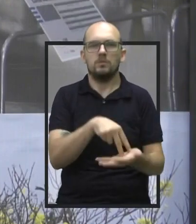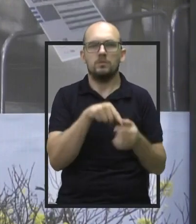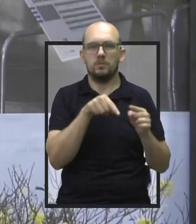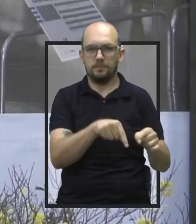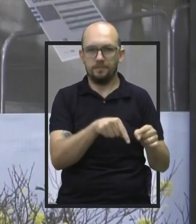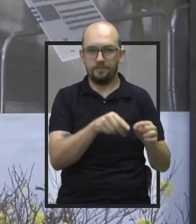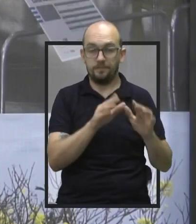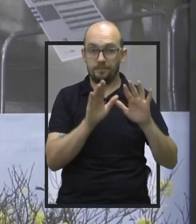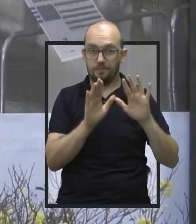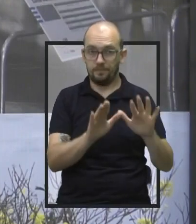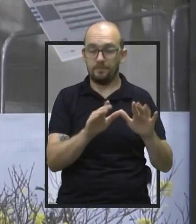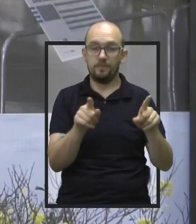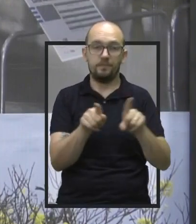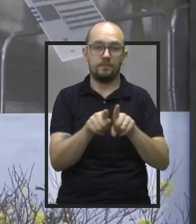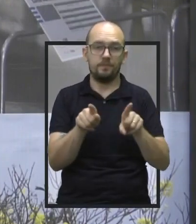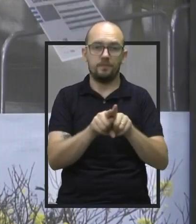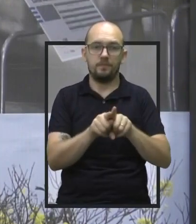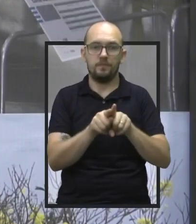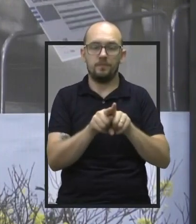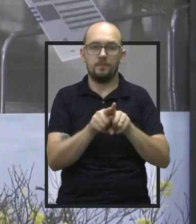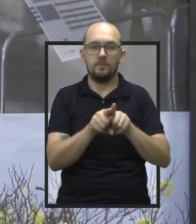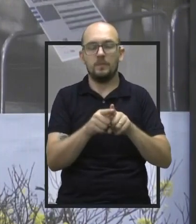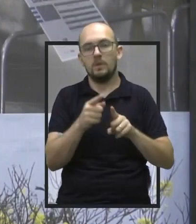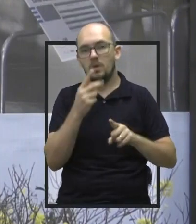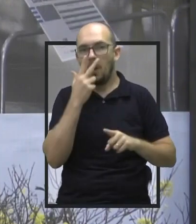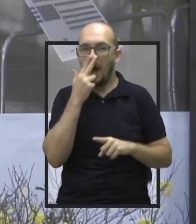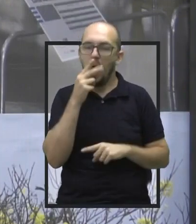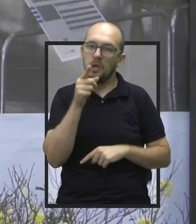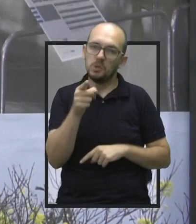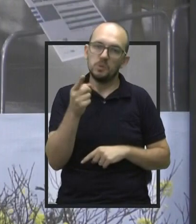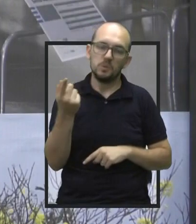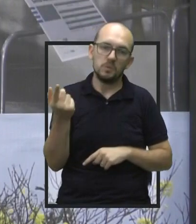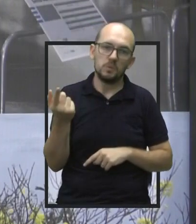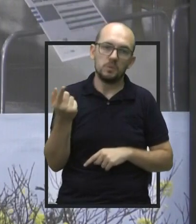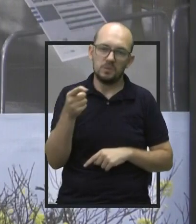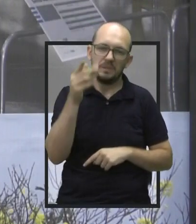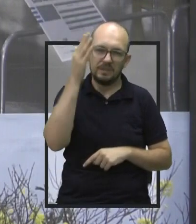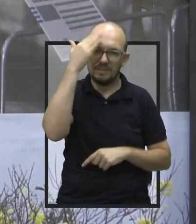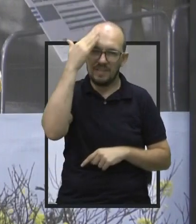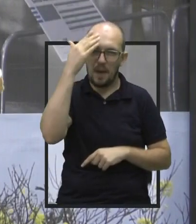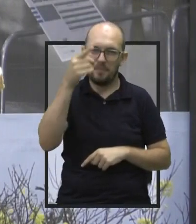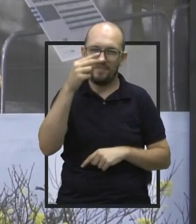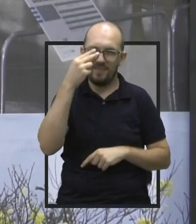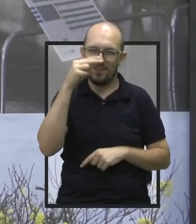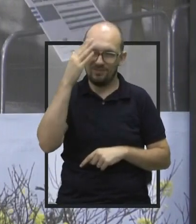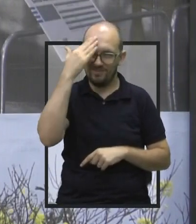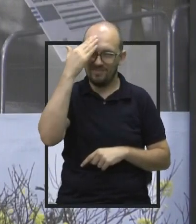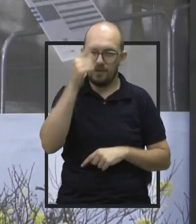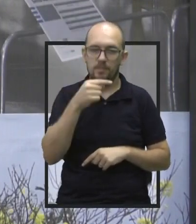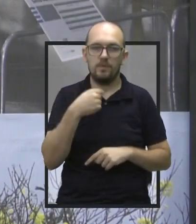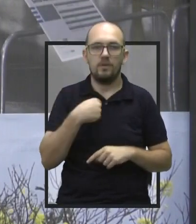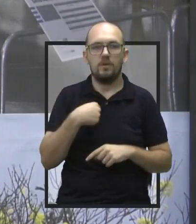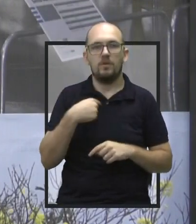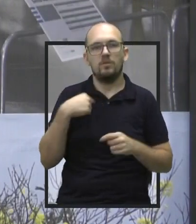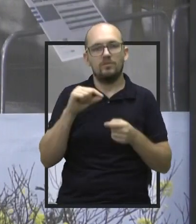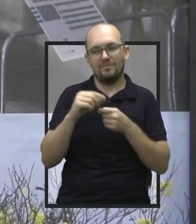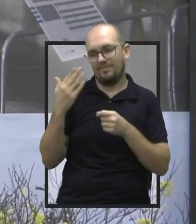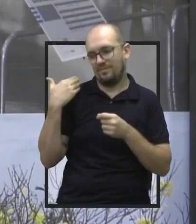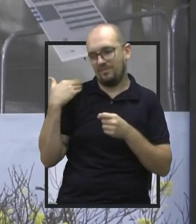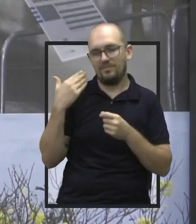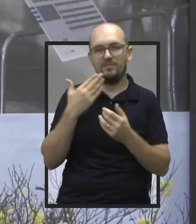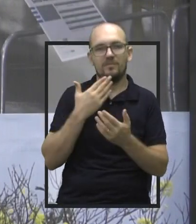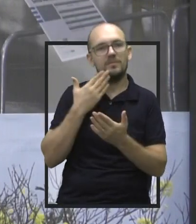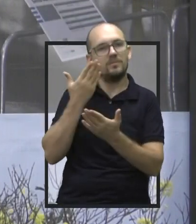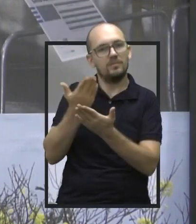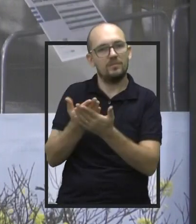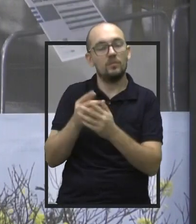isso. E inclusive, eu acho que você também sabe disso, eu entrei com requerimento esses tempos